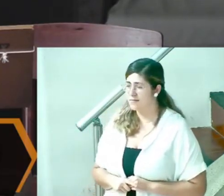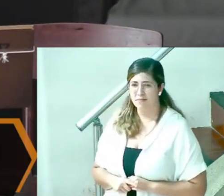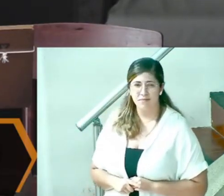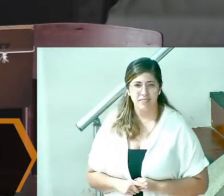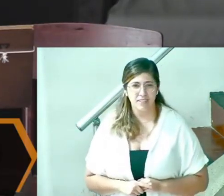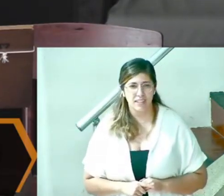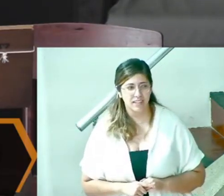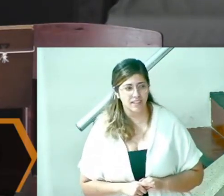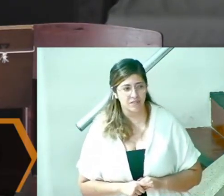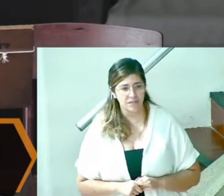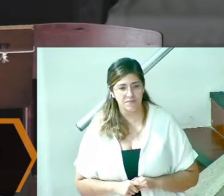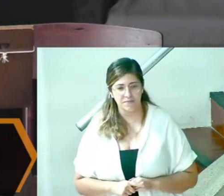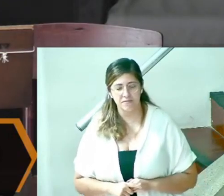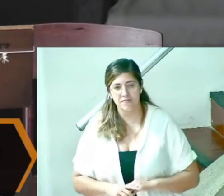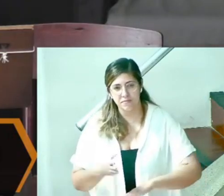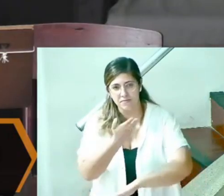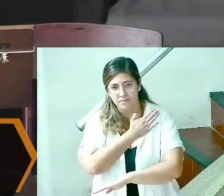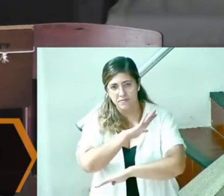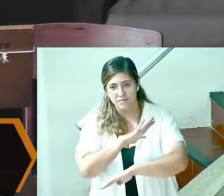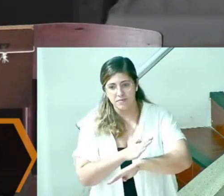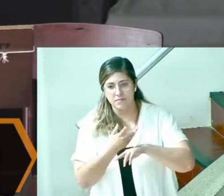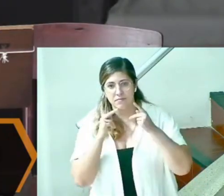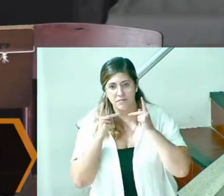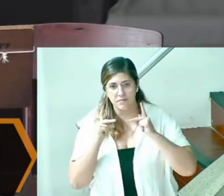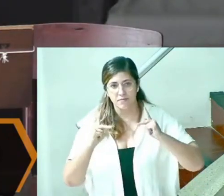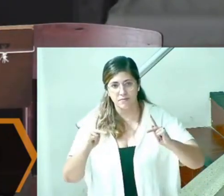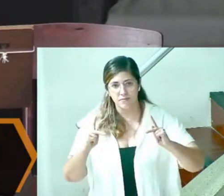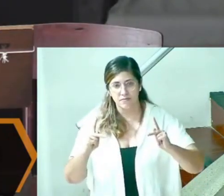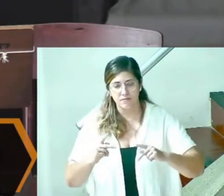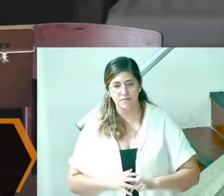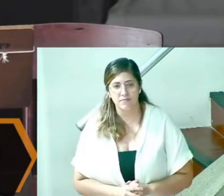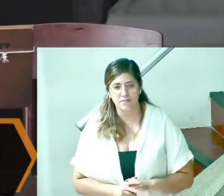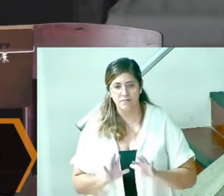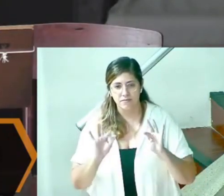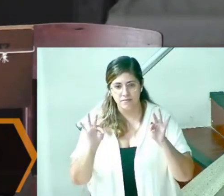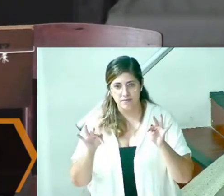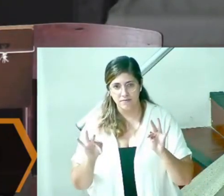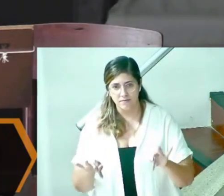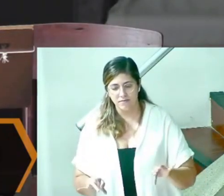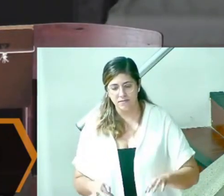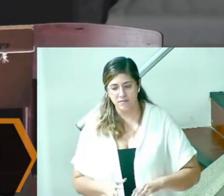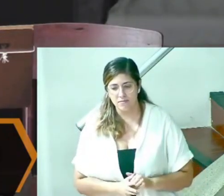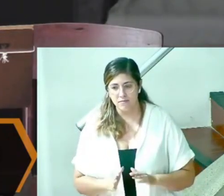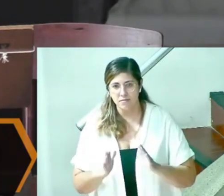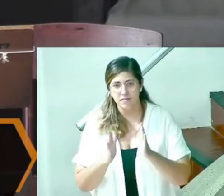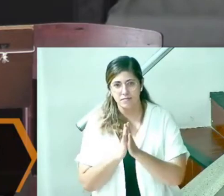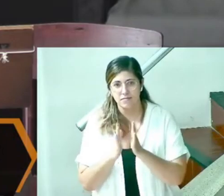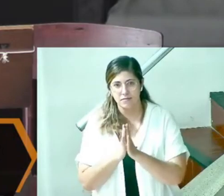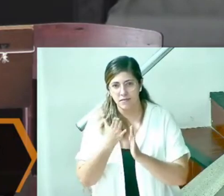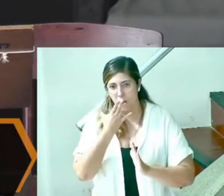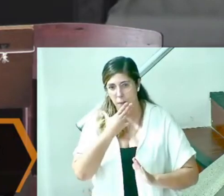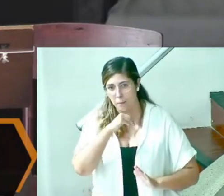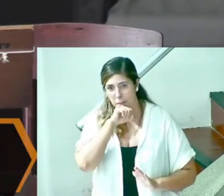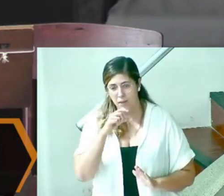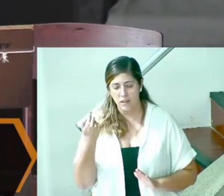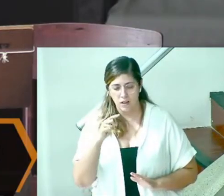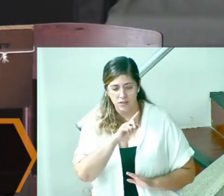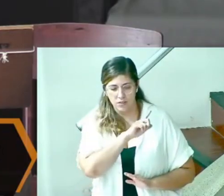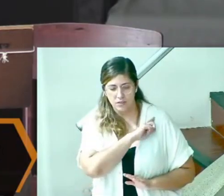no Sermão do Monte, mas estamos finalizando a oração do Pai Nosso.